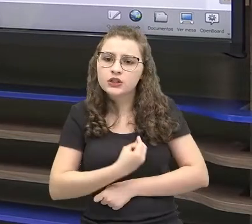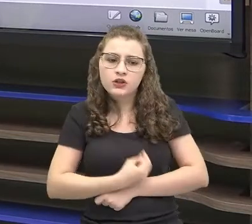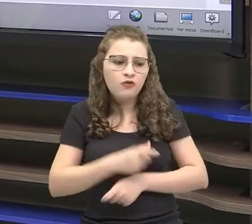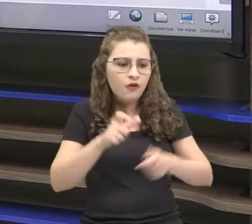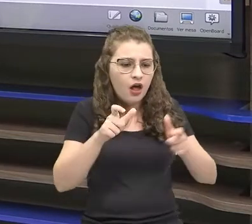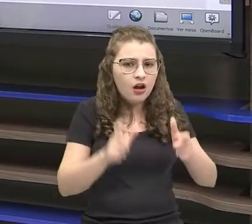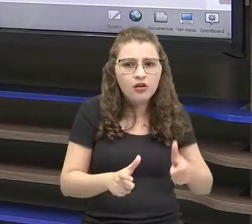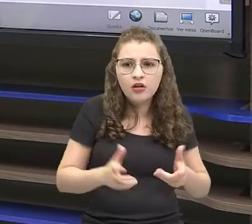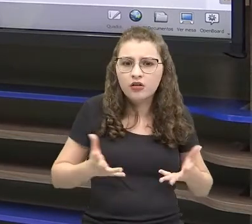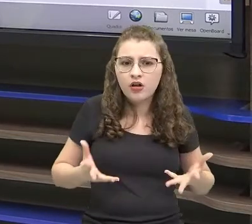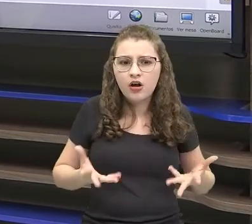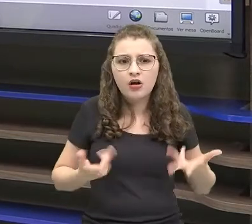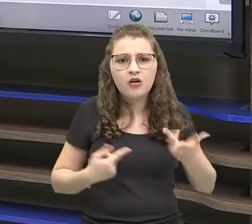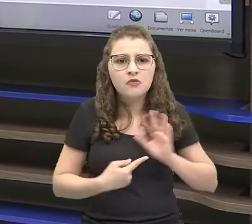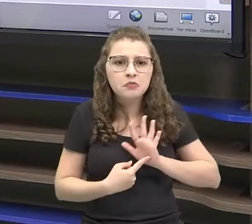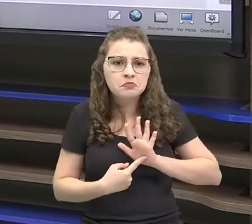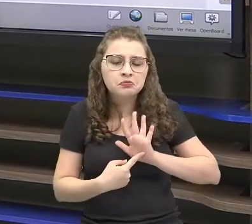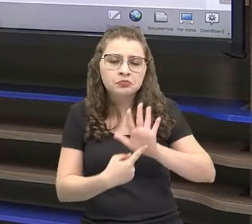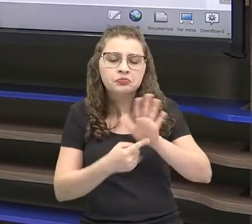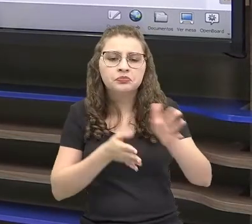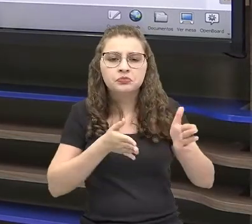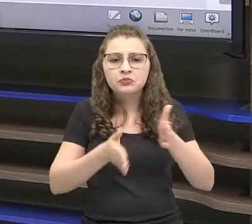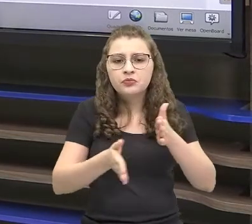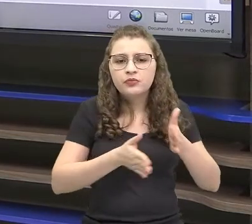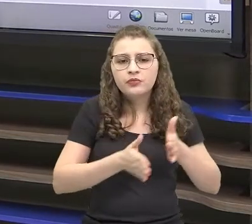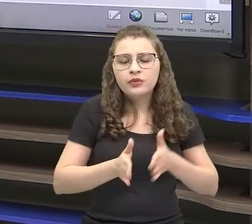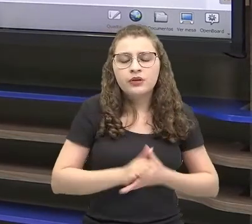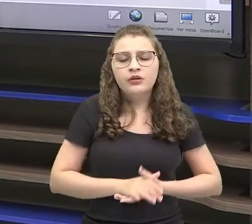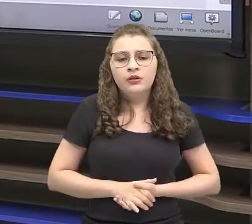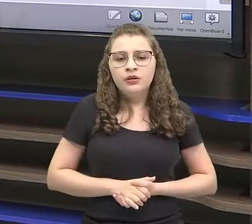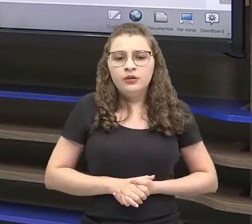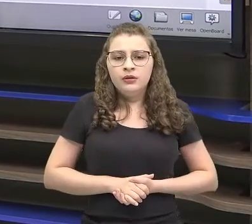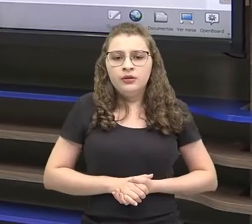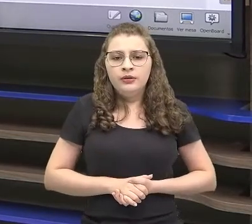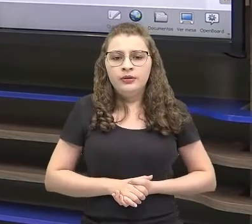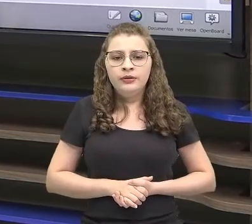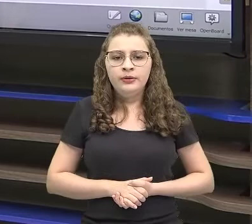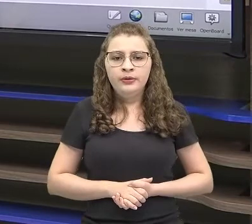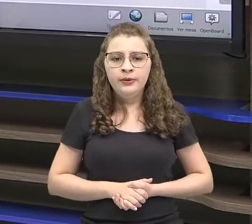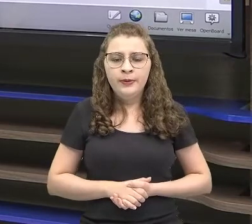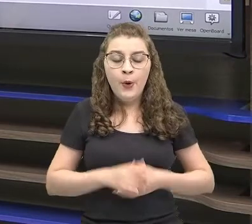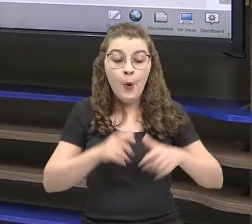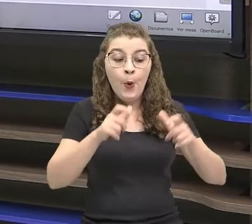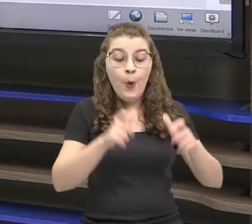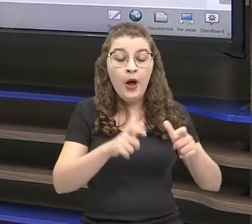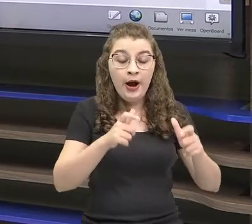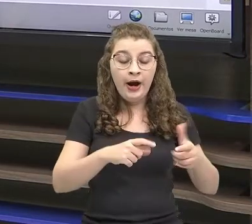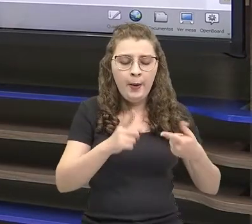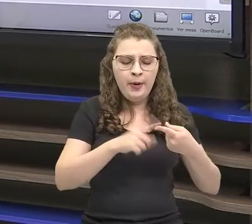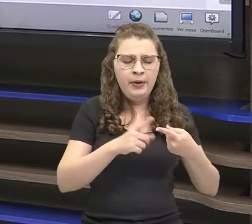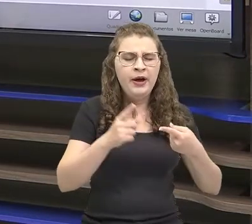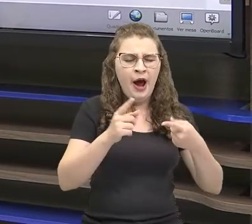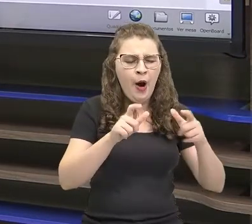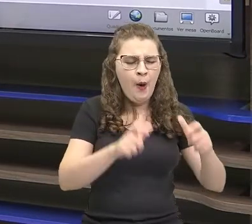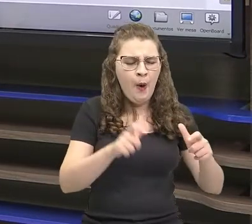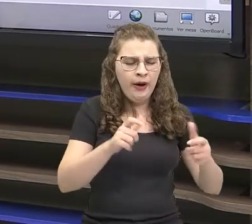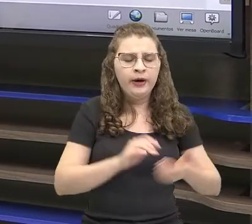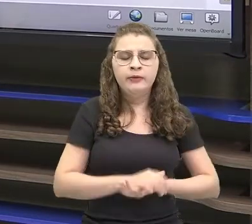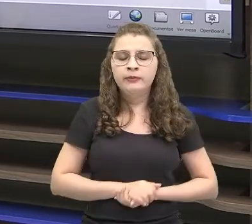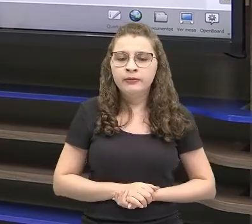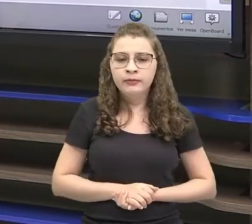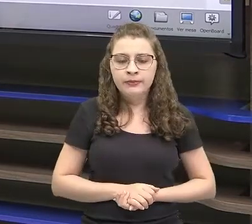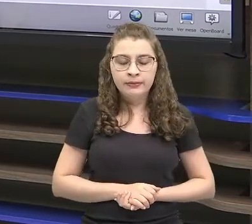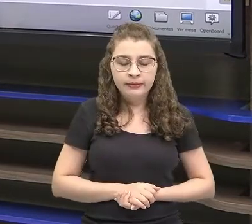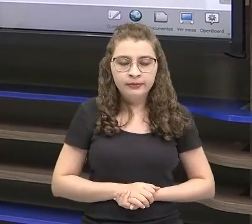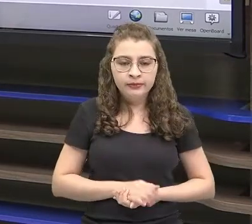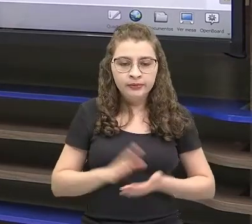ele vai demonstrando nesse primeiro momento, nessa primeira parte do livro, a terra, né? A terra. Aí ele vai